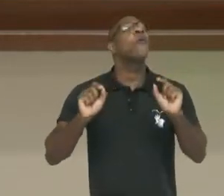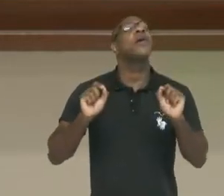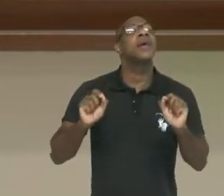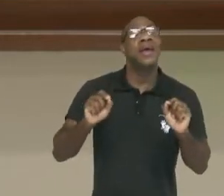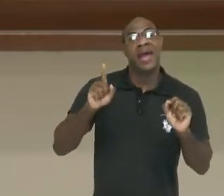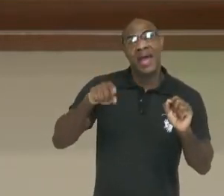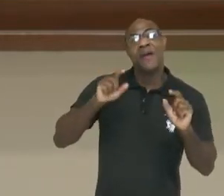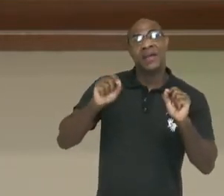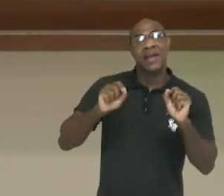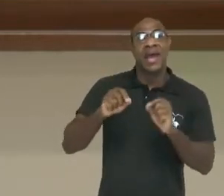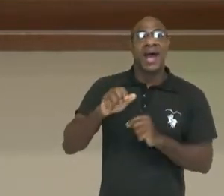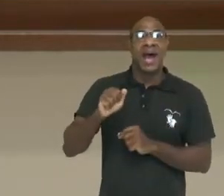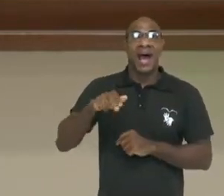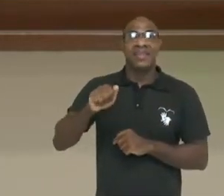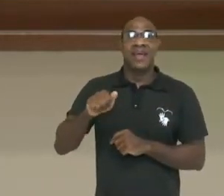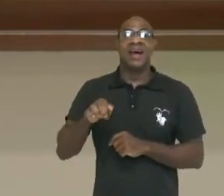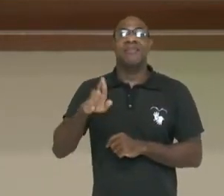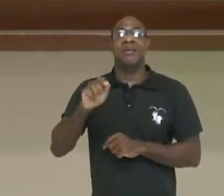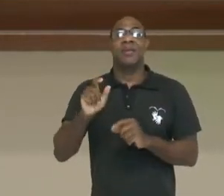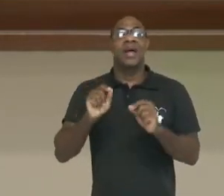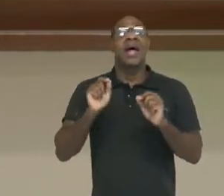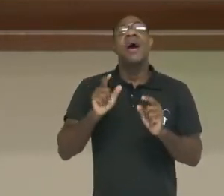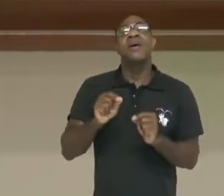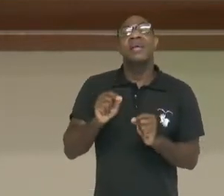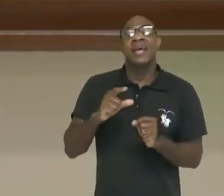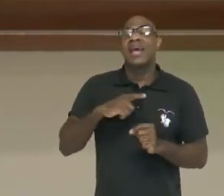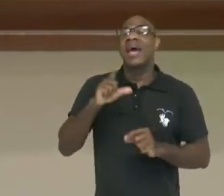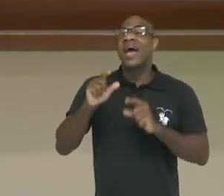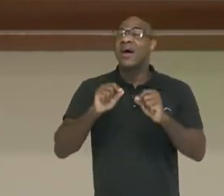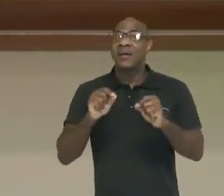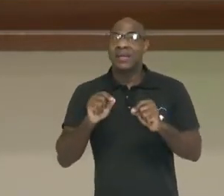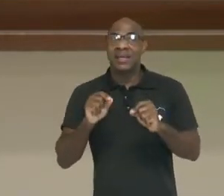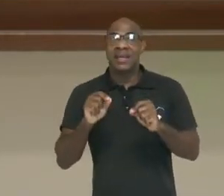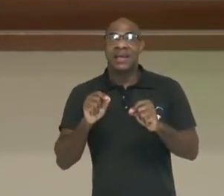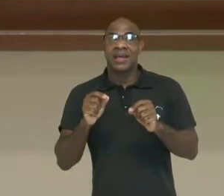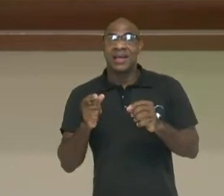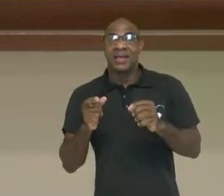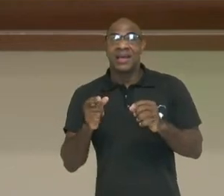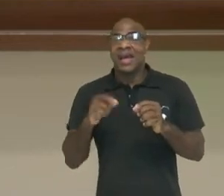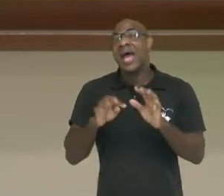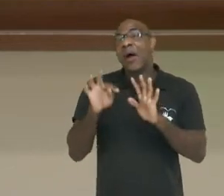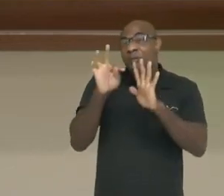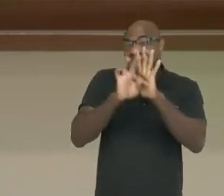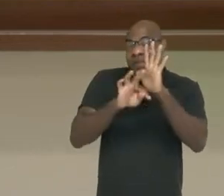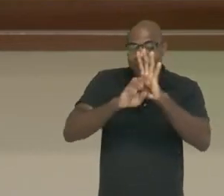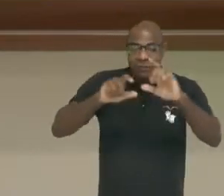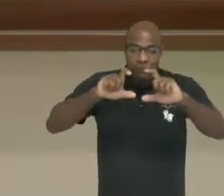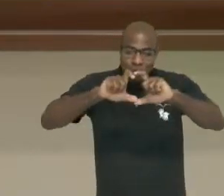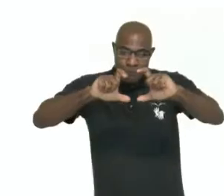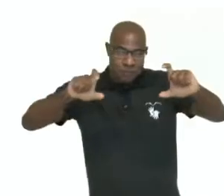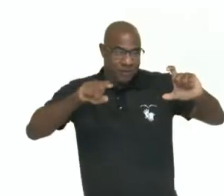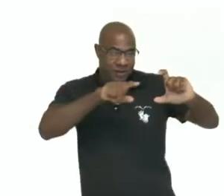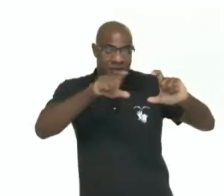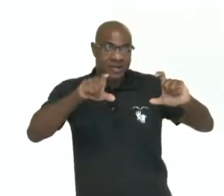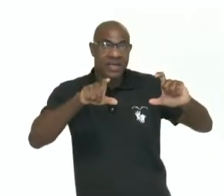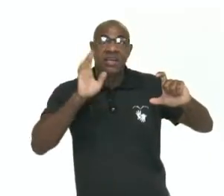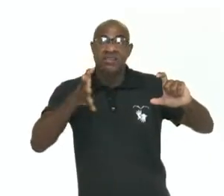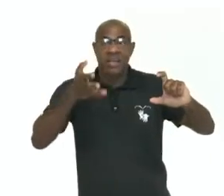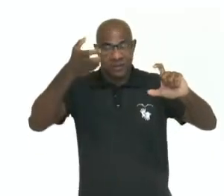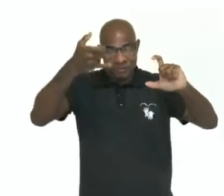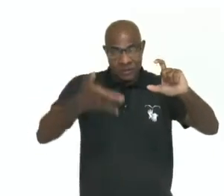anáfora que nós temos aqui é a recuperação de uma parte de um texto, do trecho de um texto, que já foi